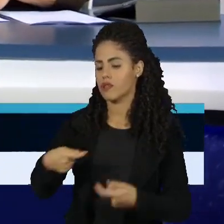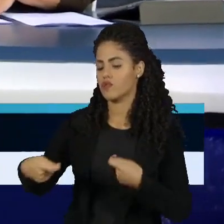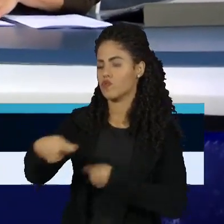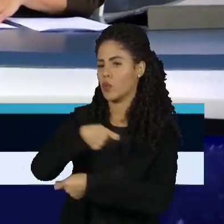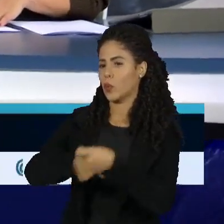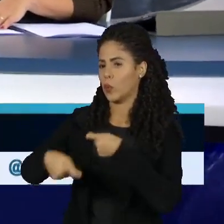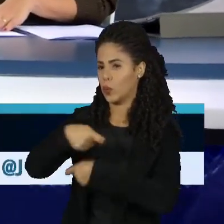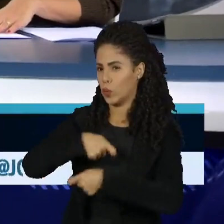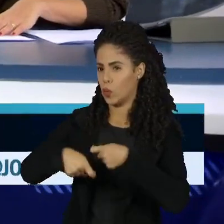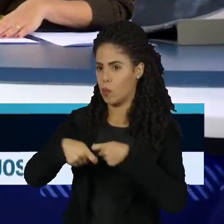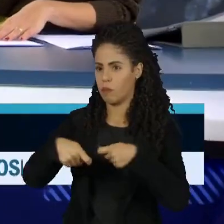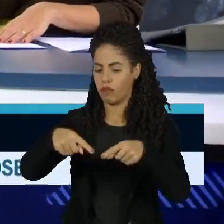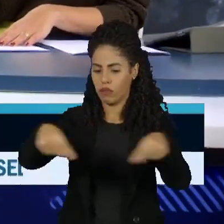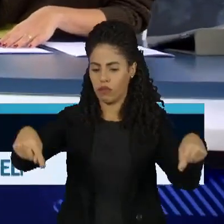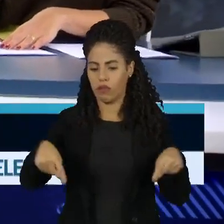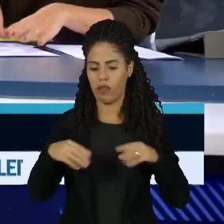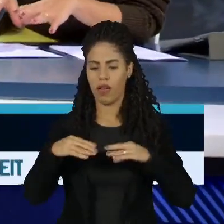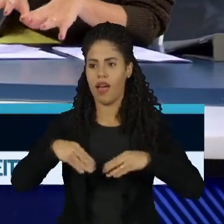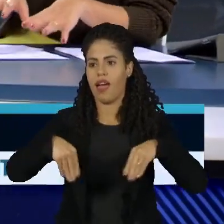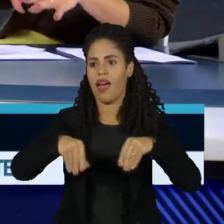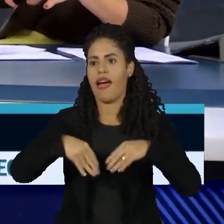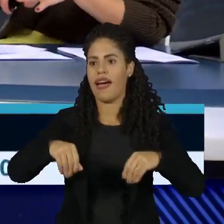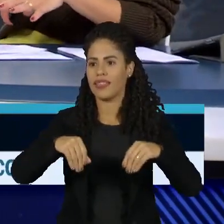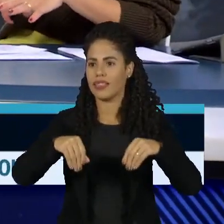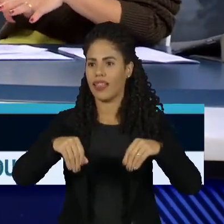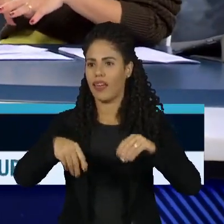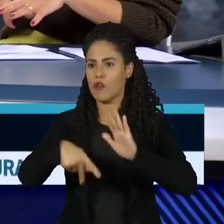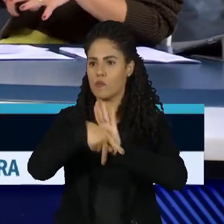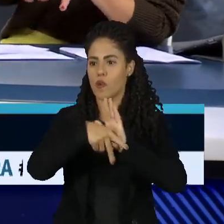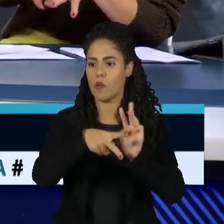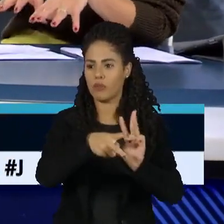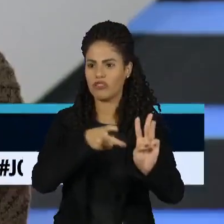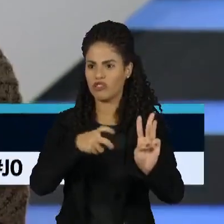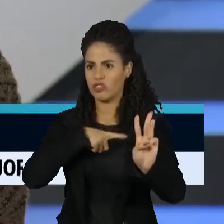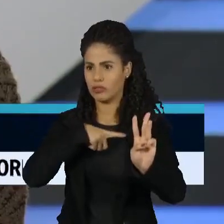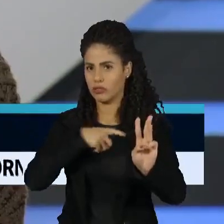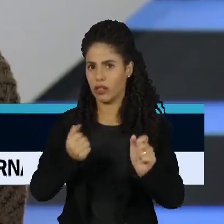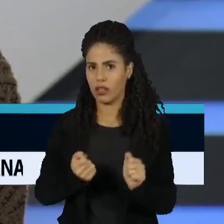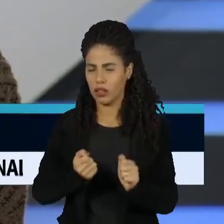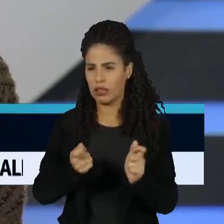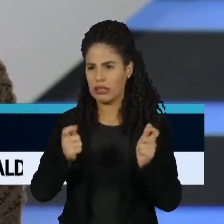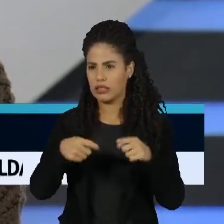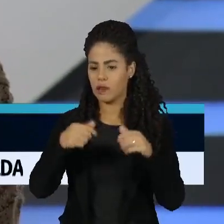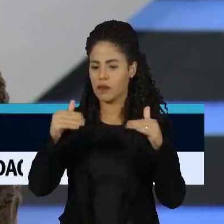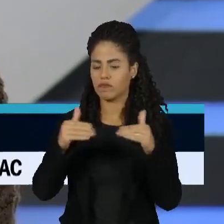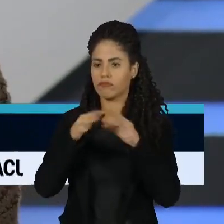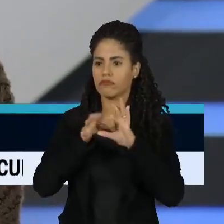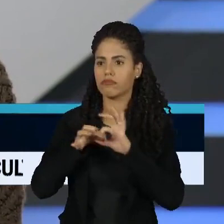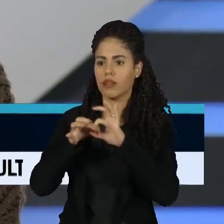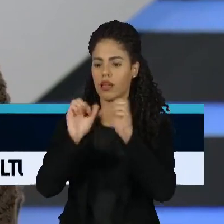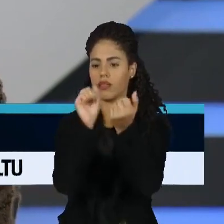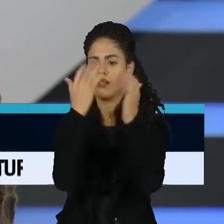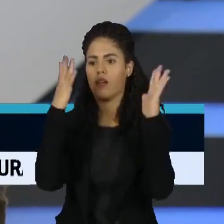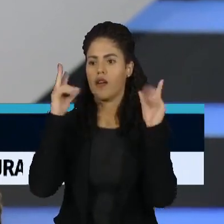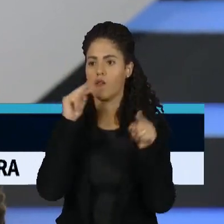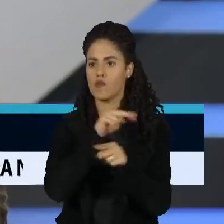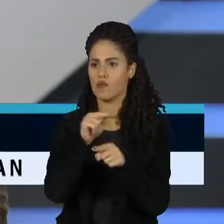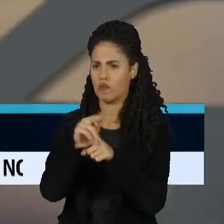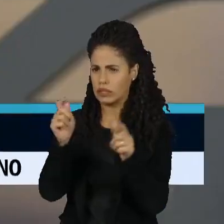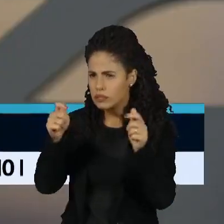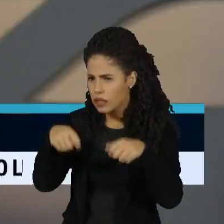né nas terras indígenas brasileiras é possível conciliar esses interesses e a preservação desse